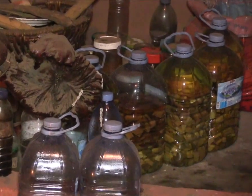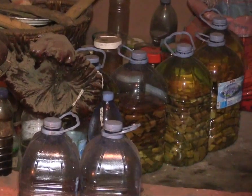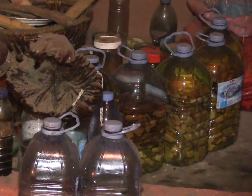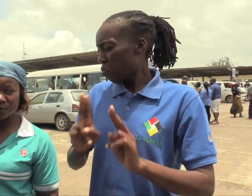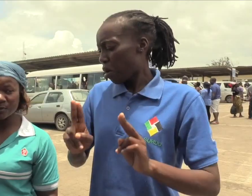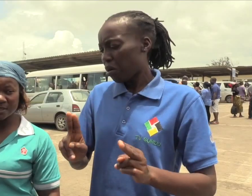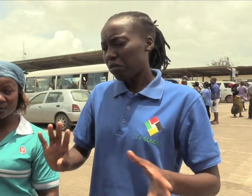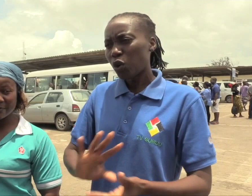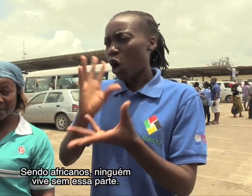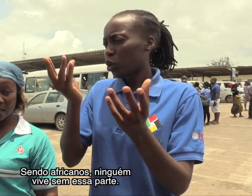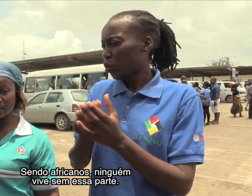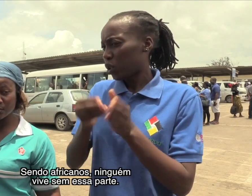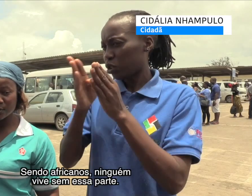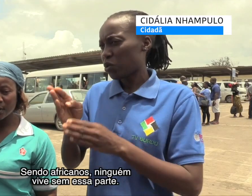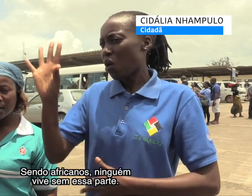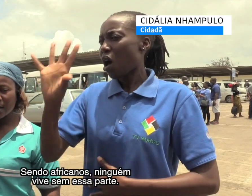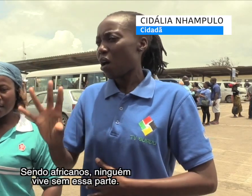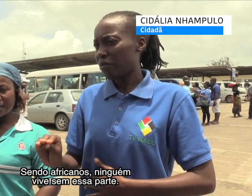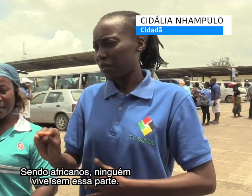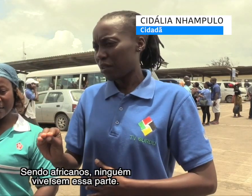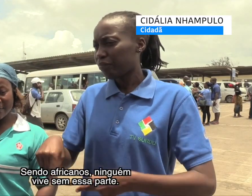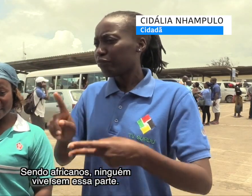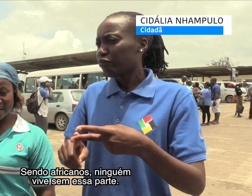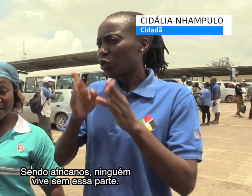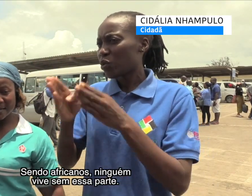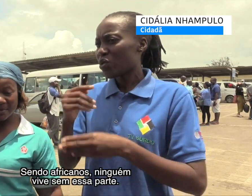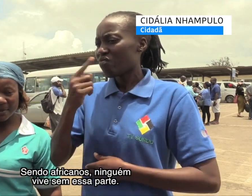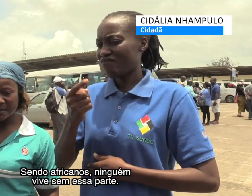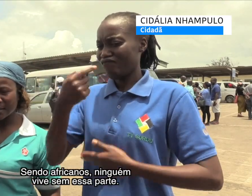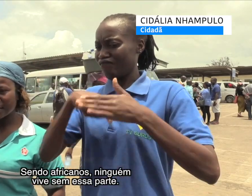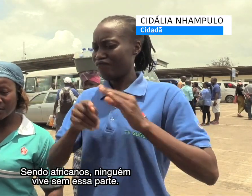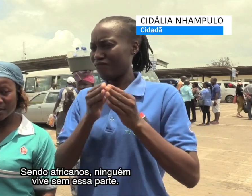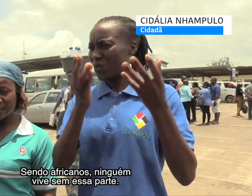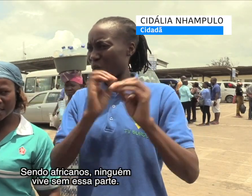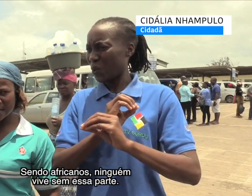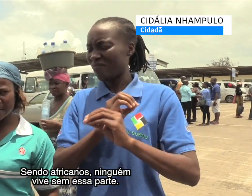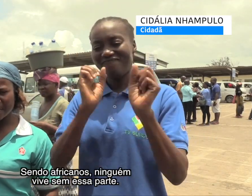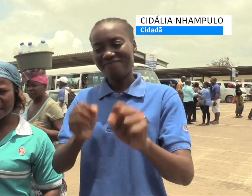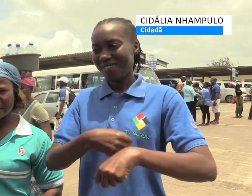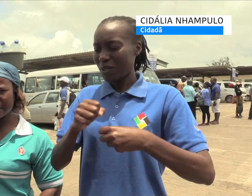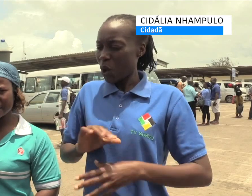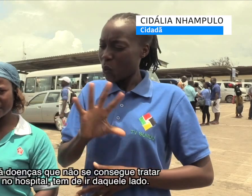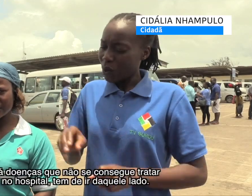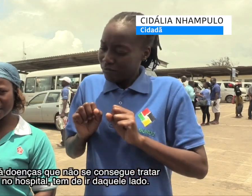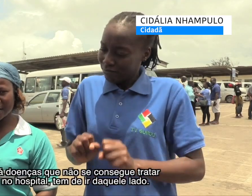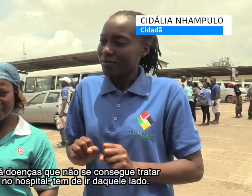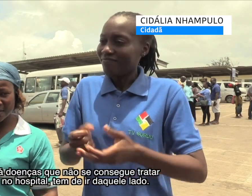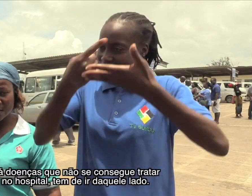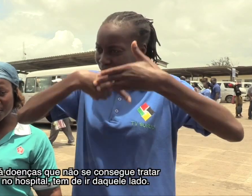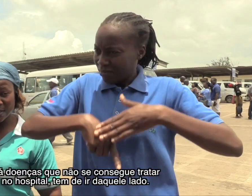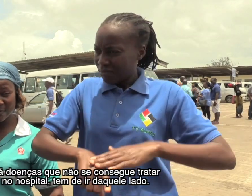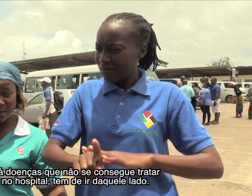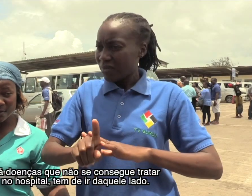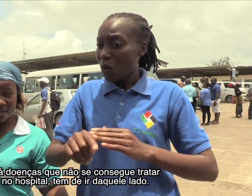sem explicação. Como sendo africanos, ninguém que vive sem essa parte aí, nem sem usar essa parte aí. Muitas das